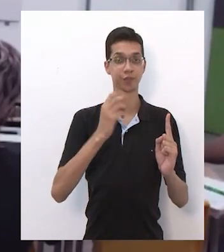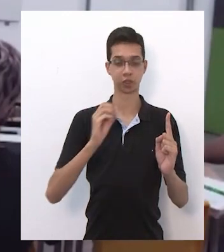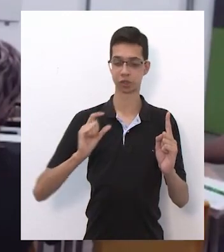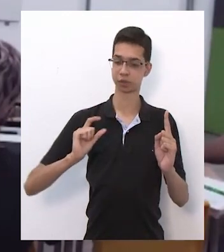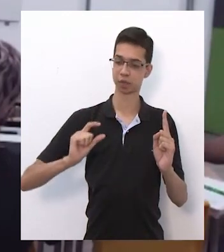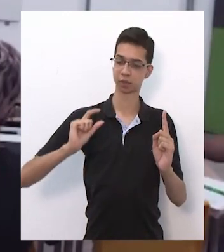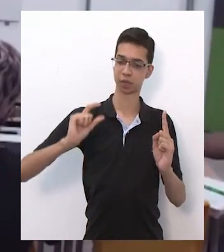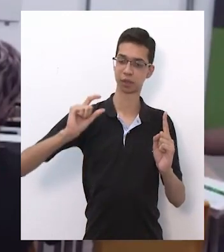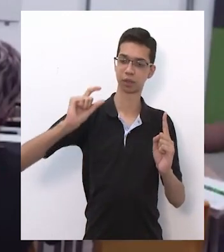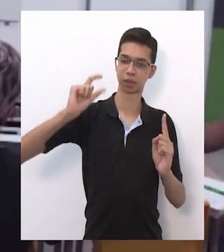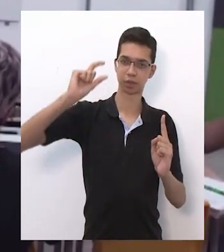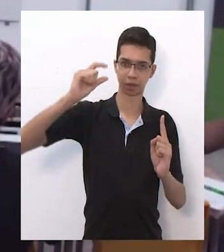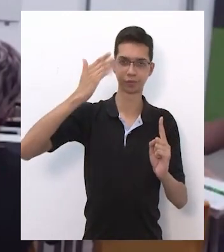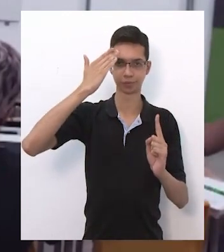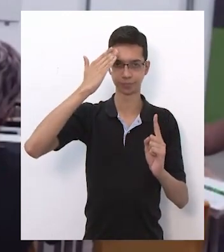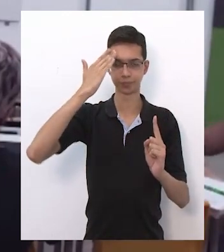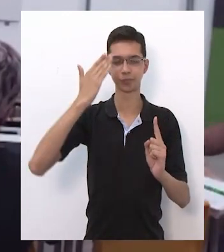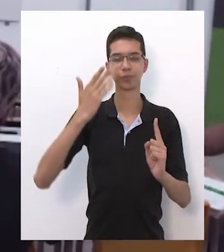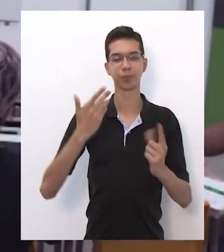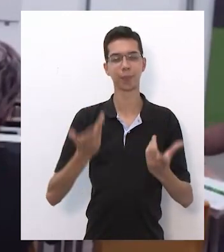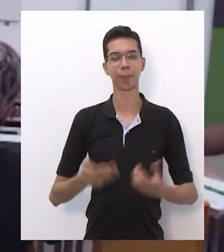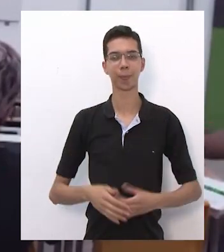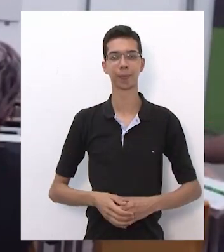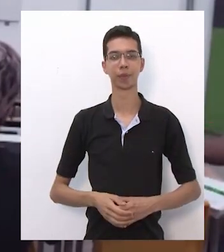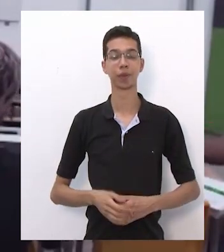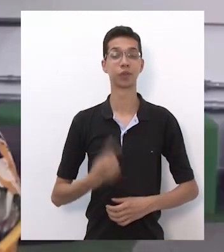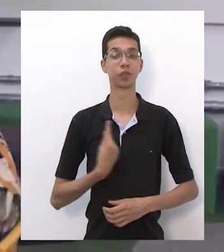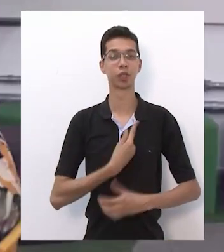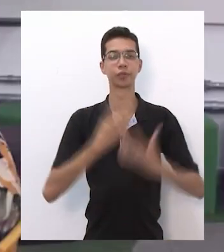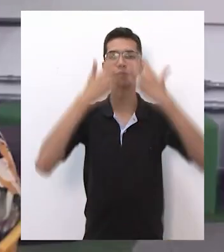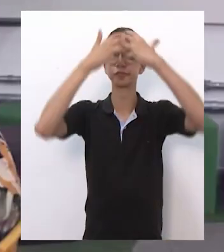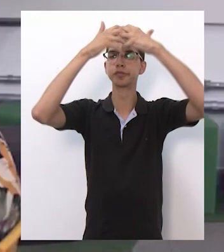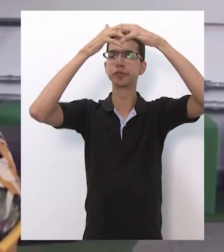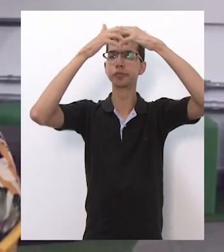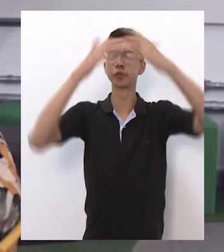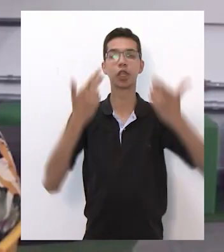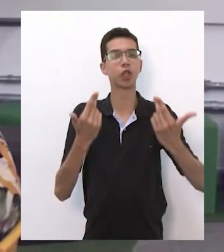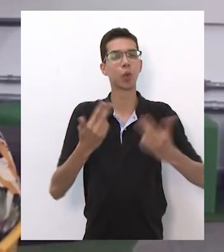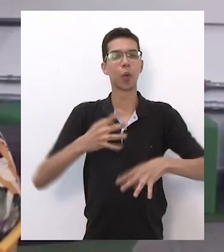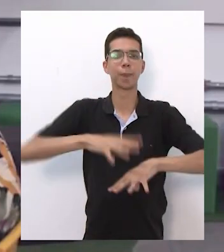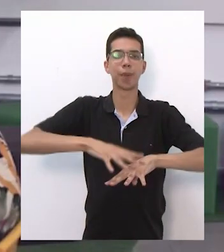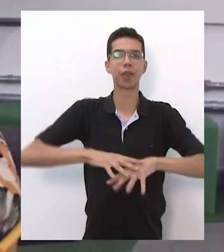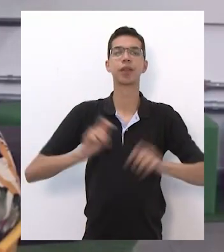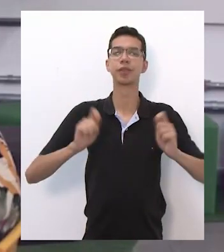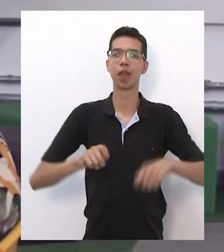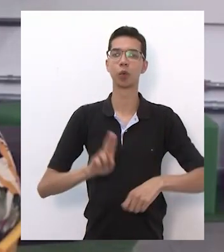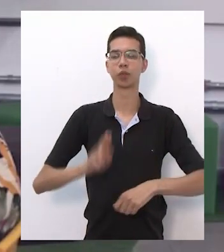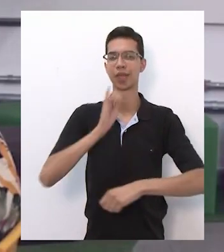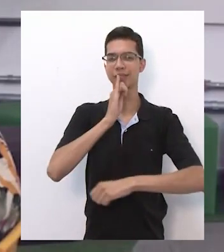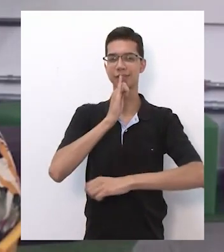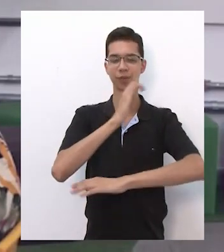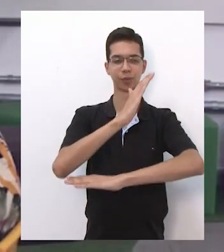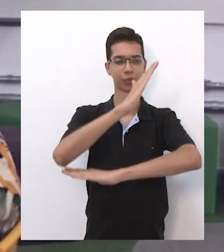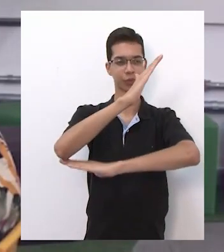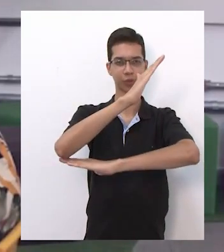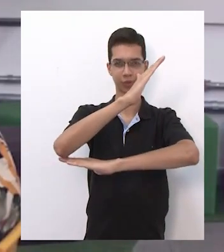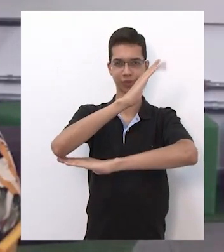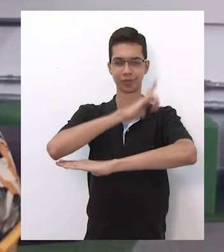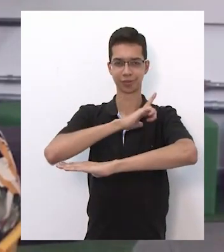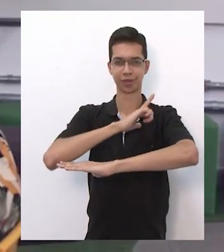cartesiano, mexendo com programação e estimulando o raciocínio. Aí a gente volta para essa tela, coloca na letra T, T